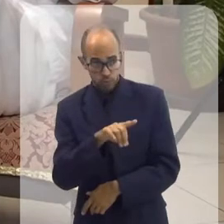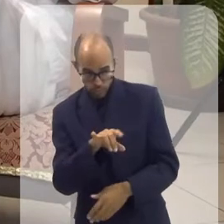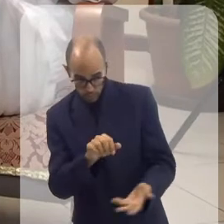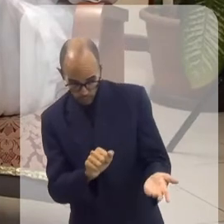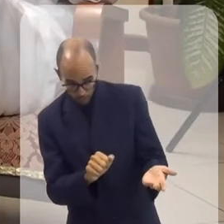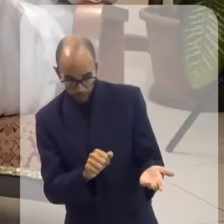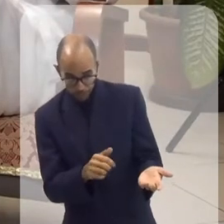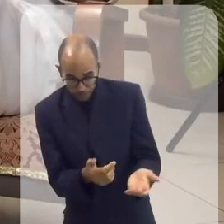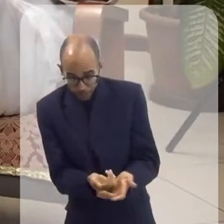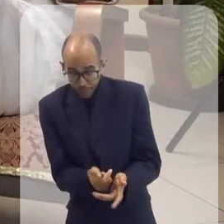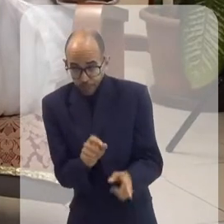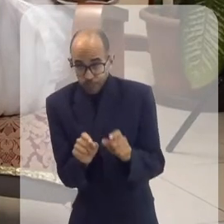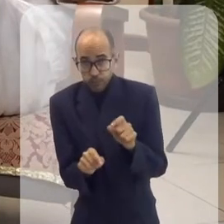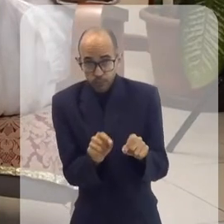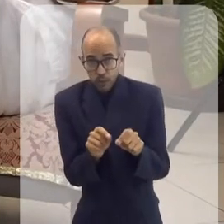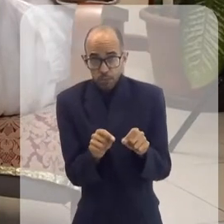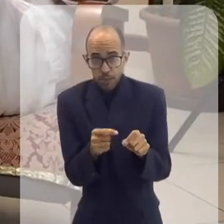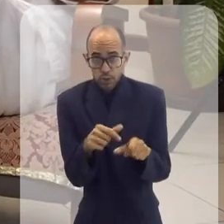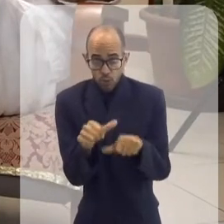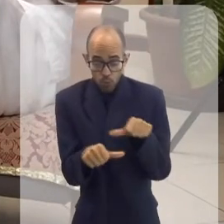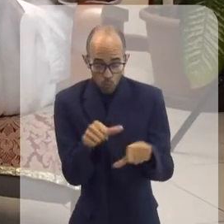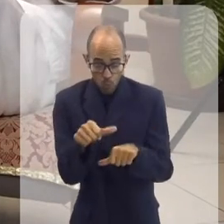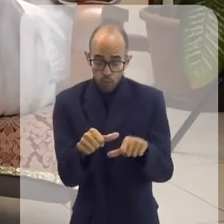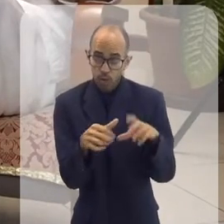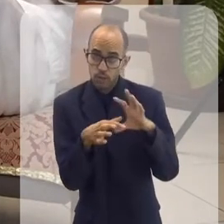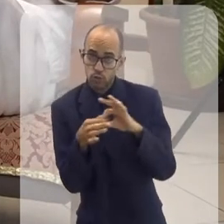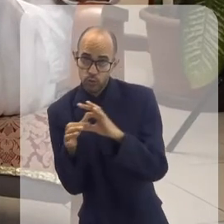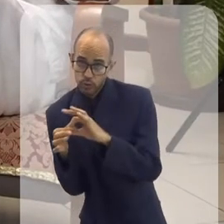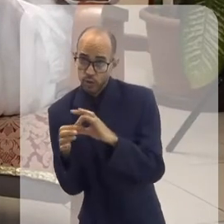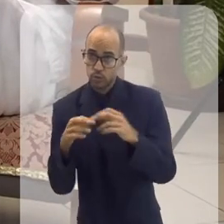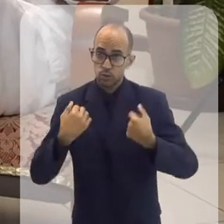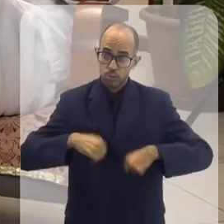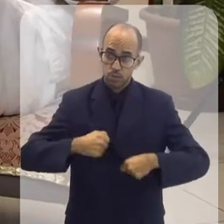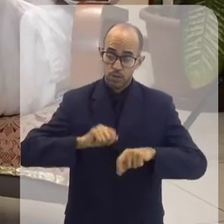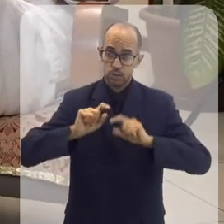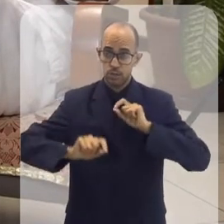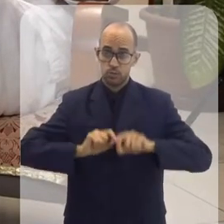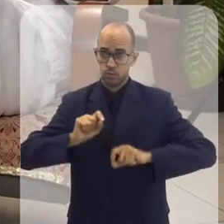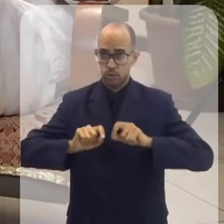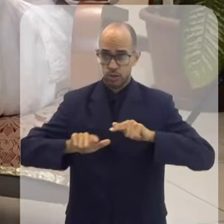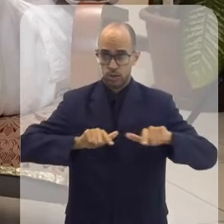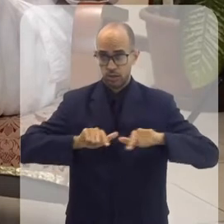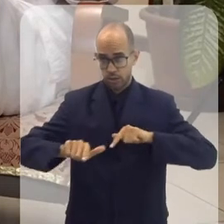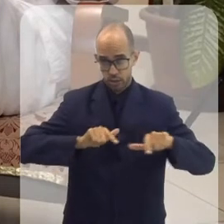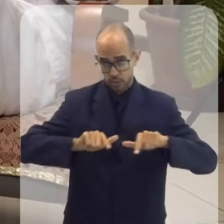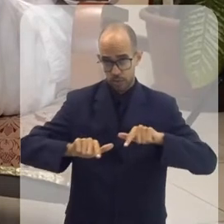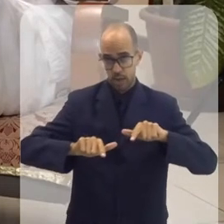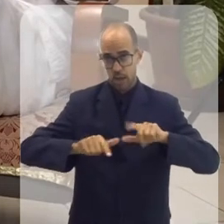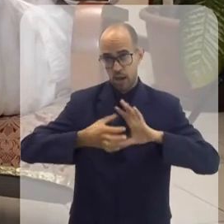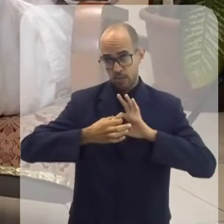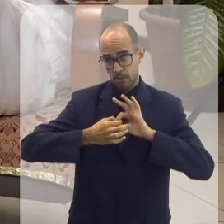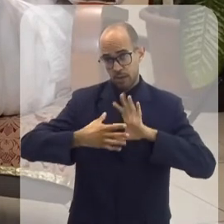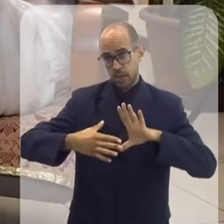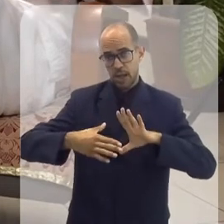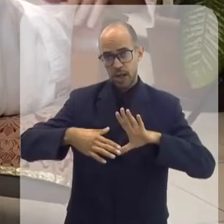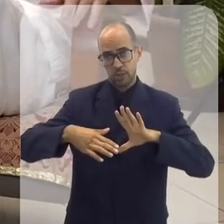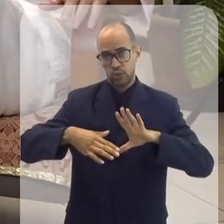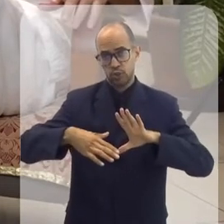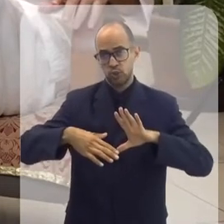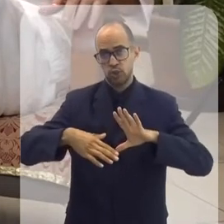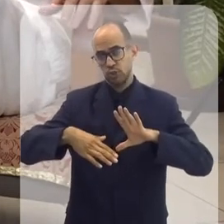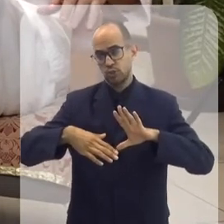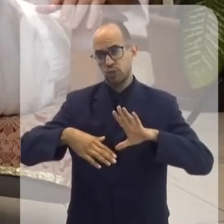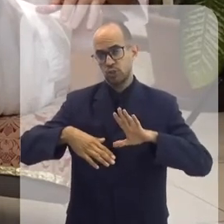Luzia que para gente modificar esse quadro de verdade a gente precisa trabalhar a liberdade religiosa